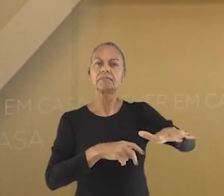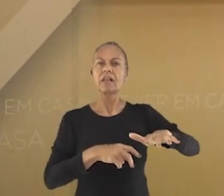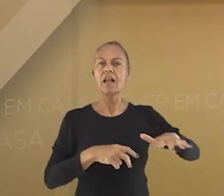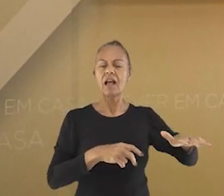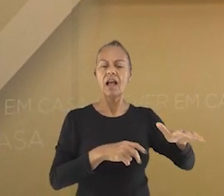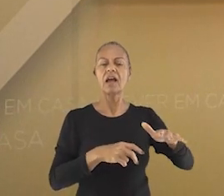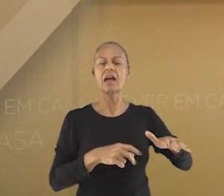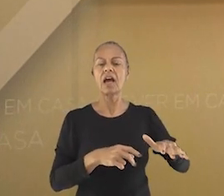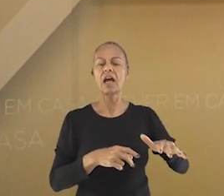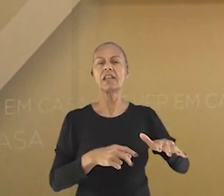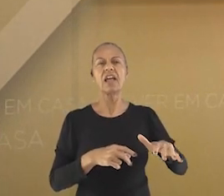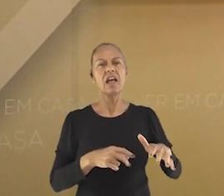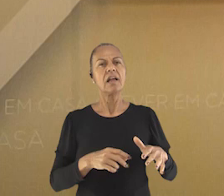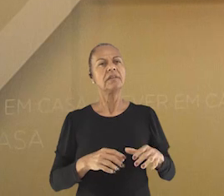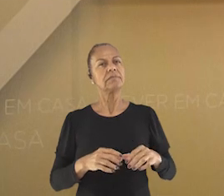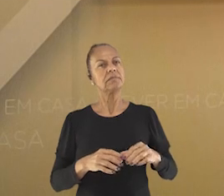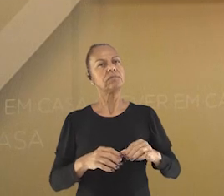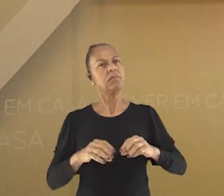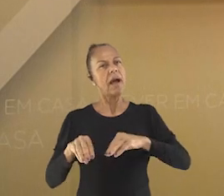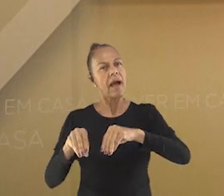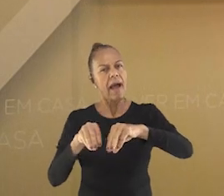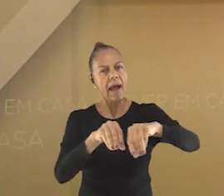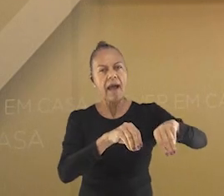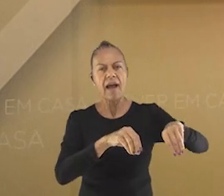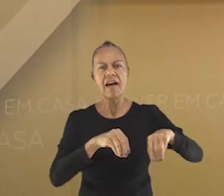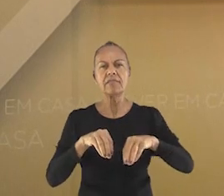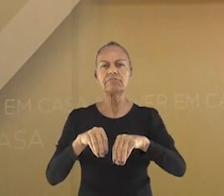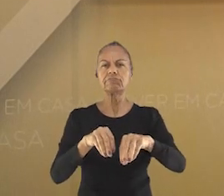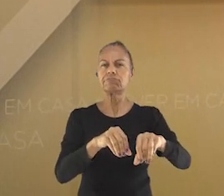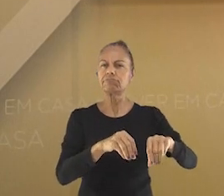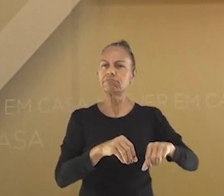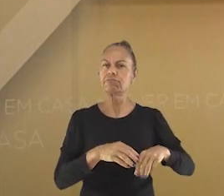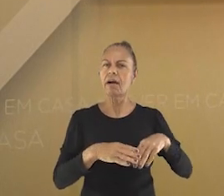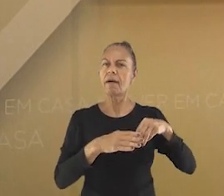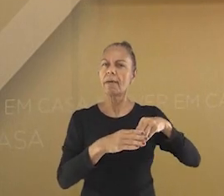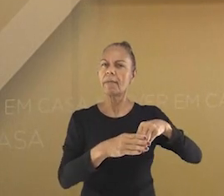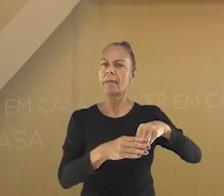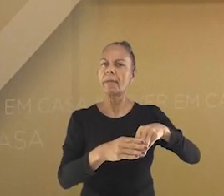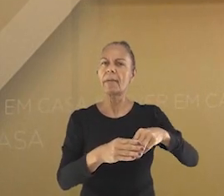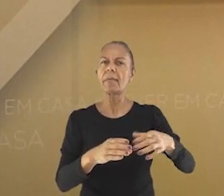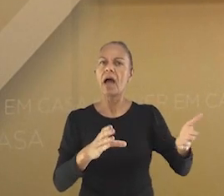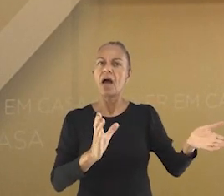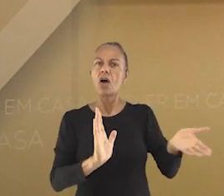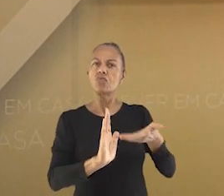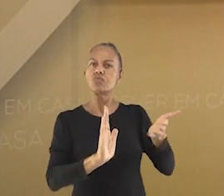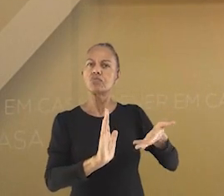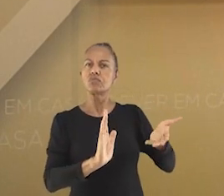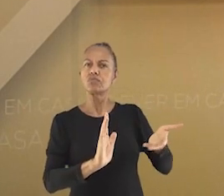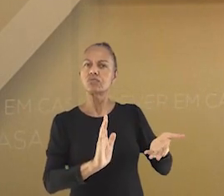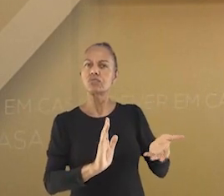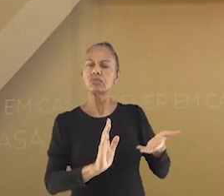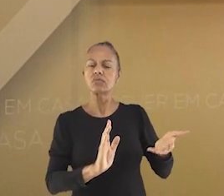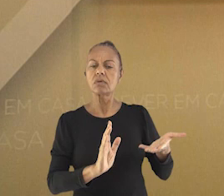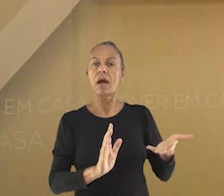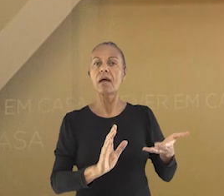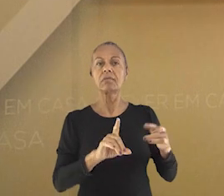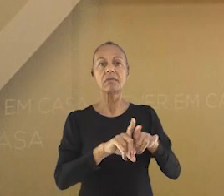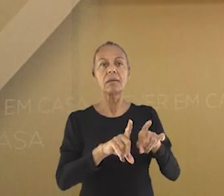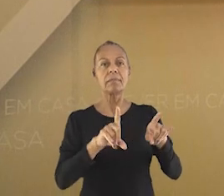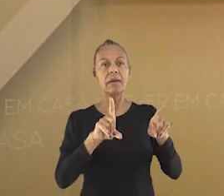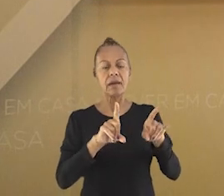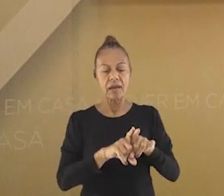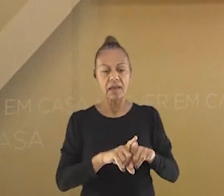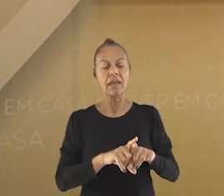no campo, trazendo agilidade, objetividade e fornece recomendações e alternativas